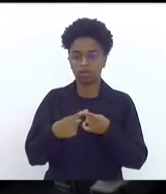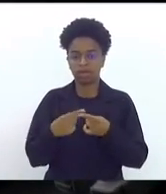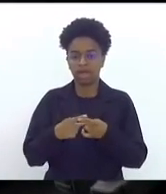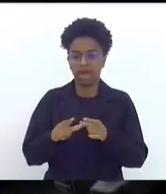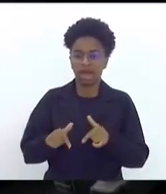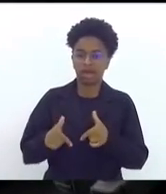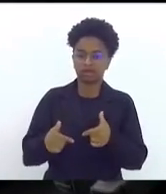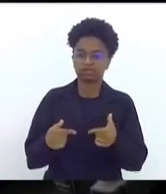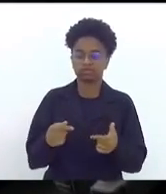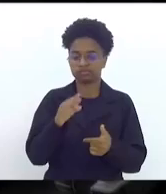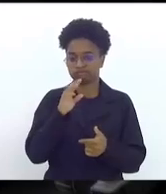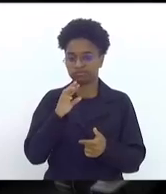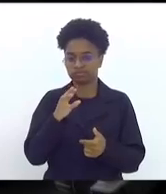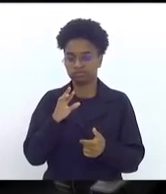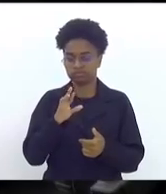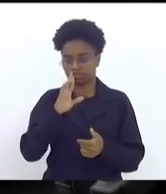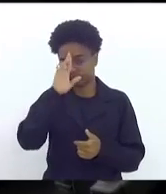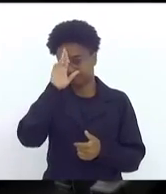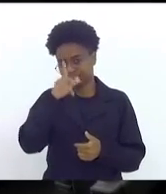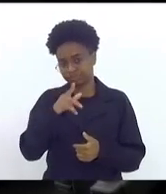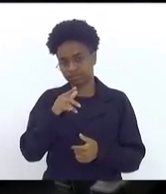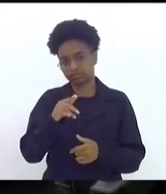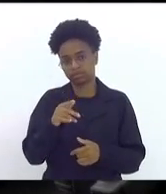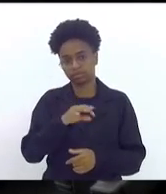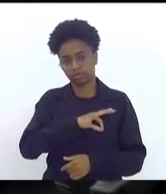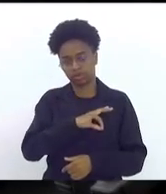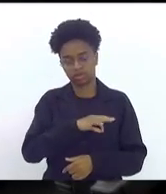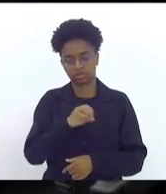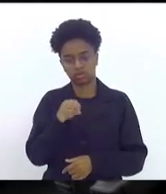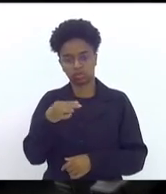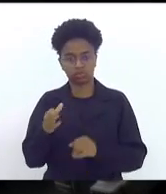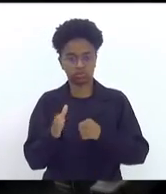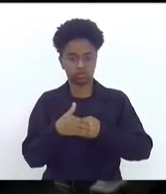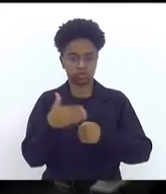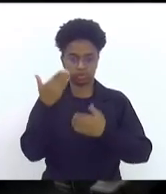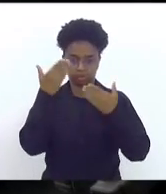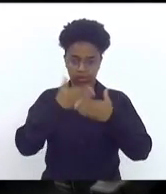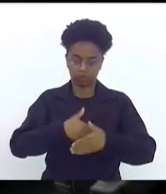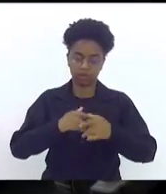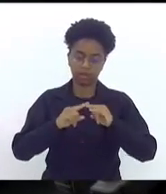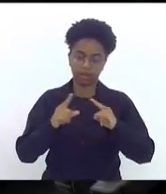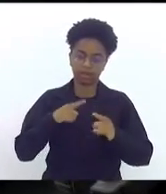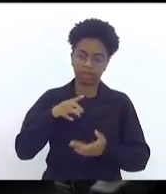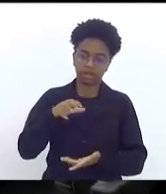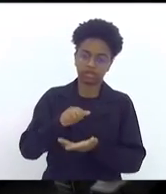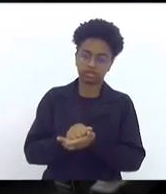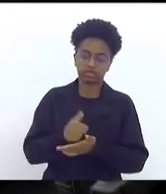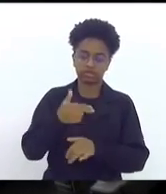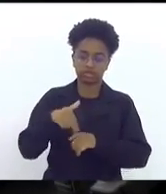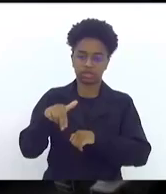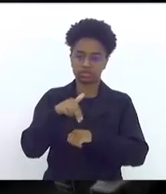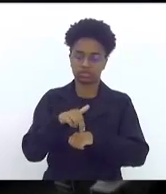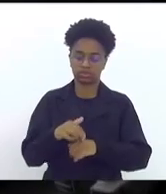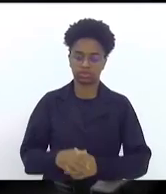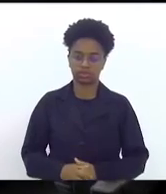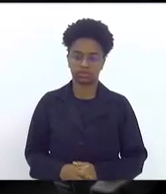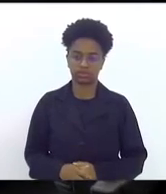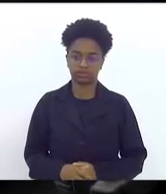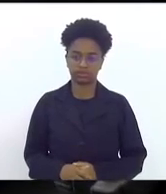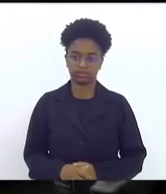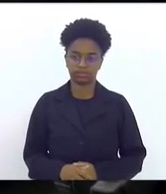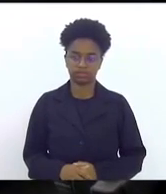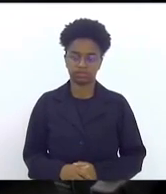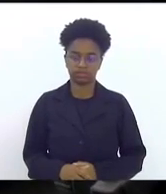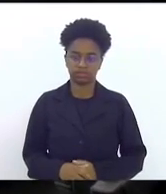em esconder prova da inocência, coisas do tipo. Então, lá existe esse Registro Nacional de Exonerações. Lá,